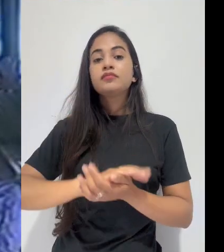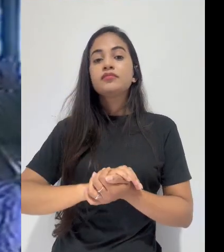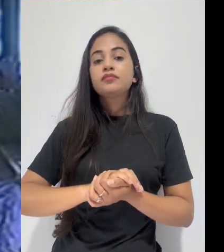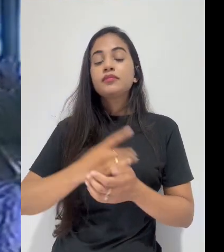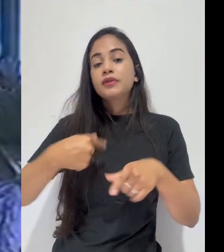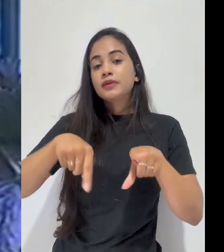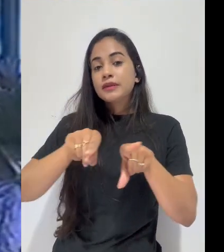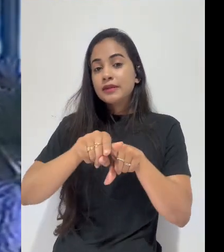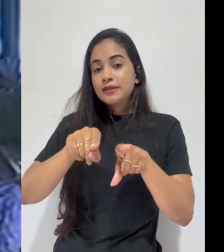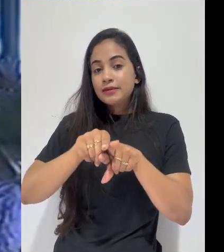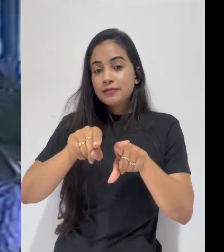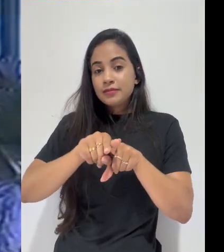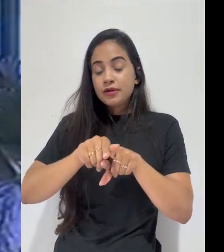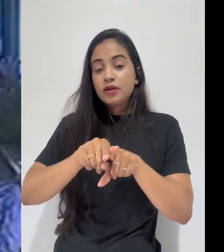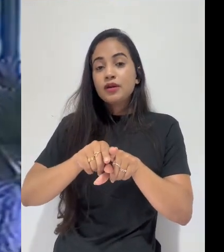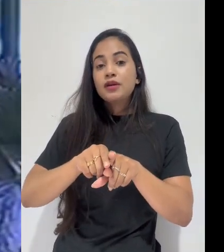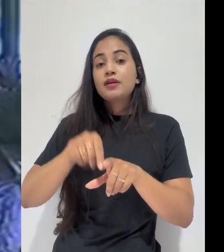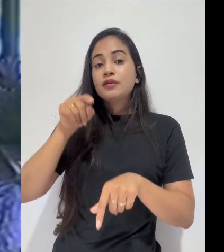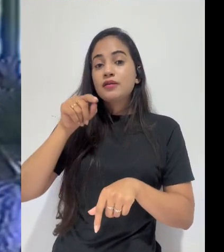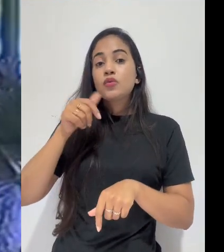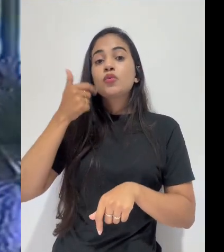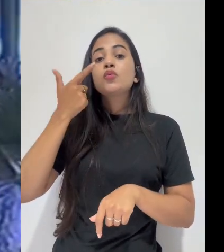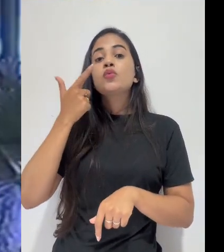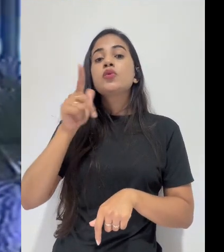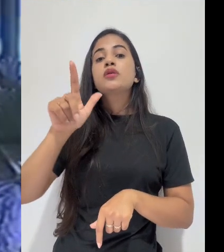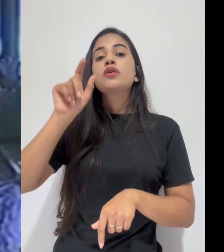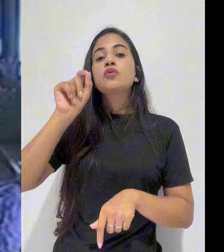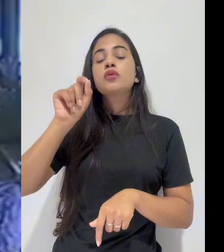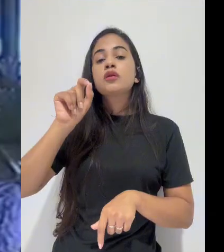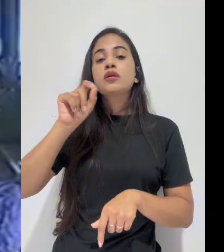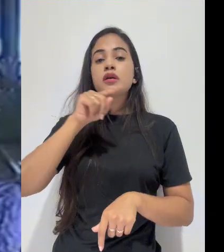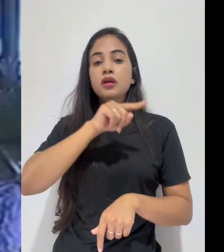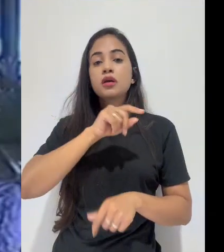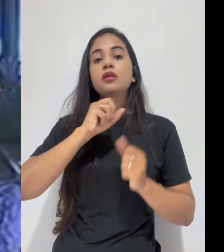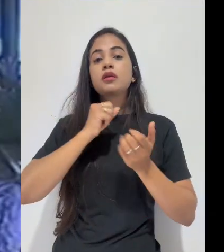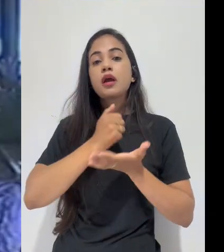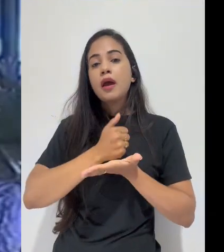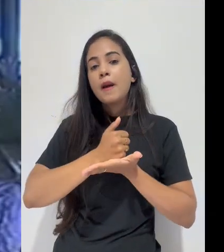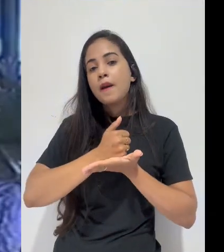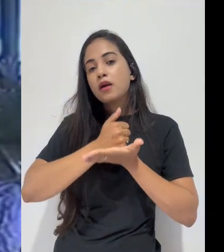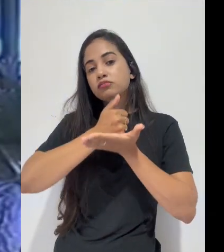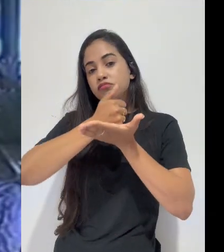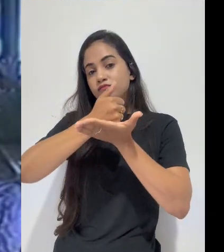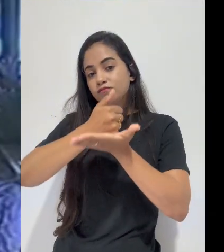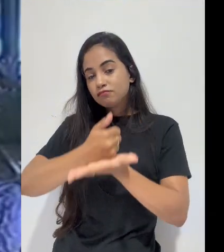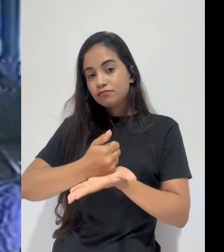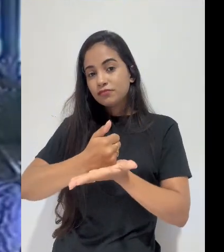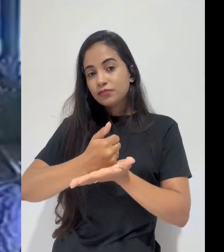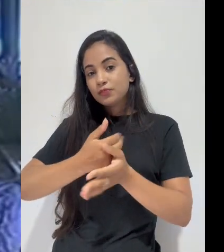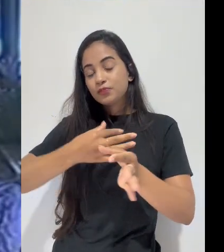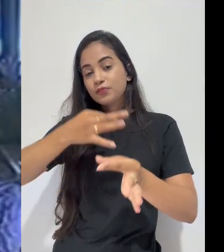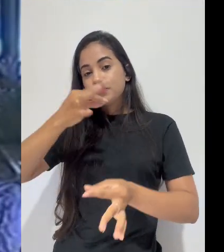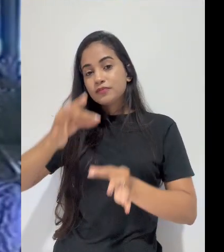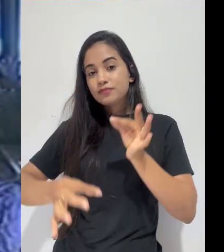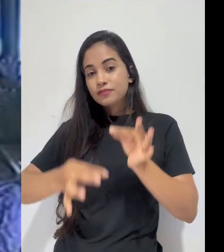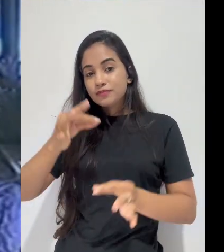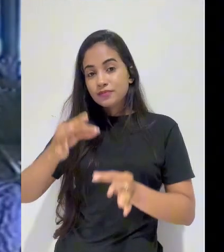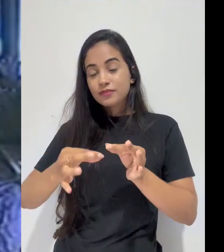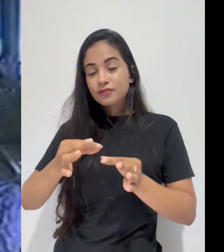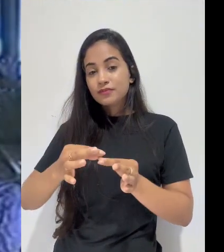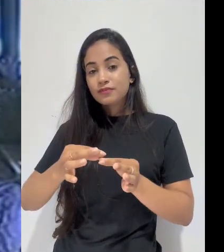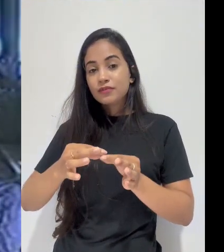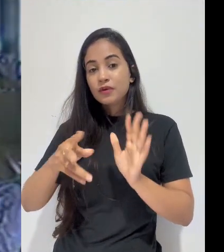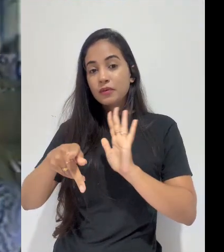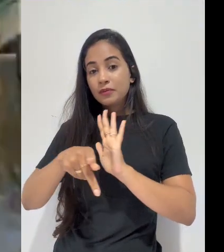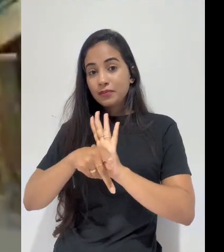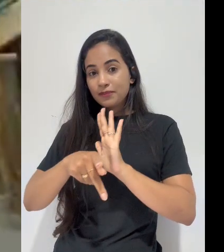parlamentar, e que garantiu ao seu Vicente a condição de apoio necessário, já na etapa mais